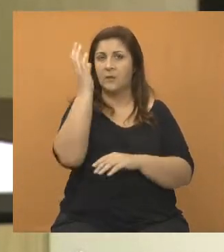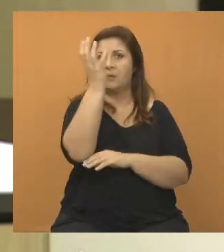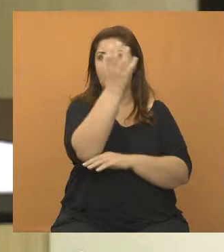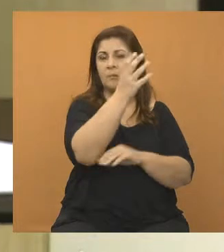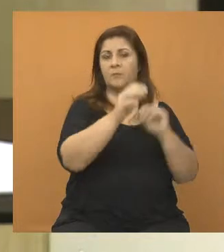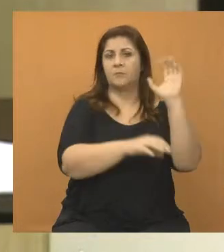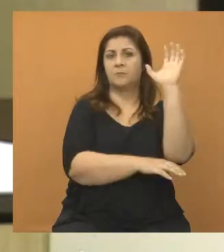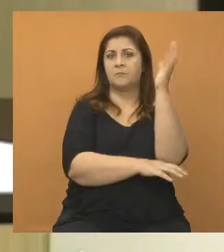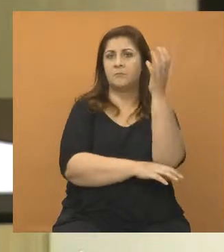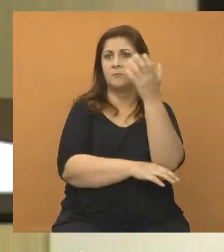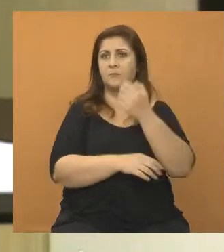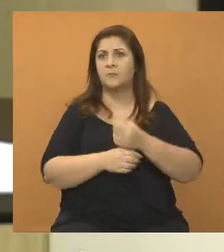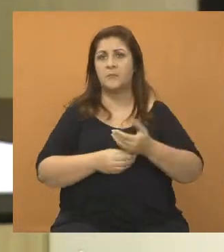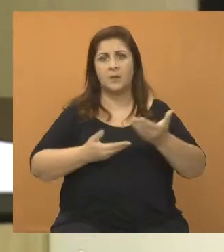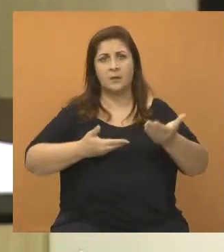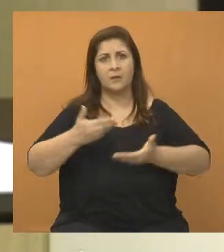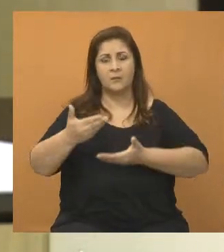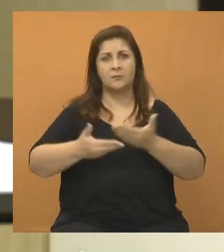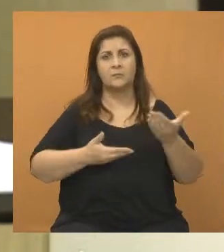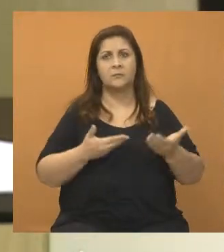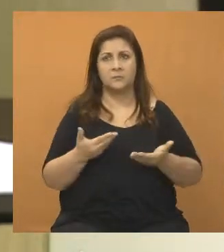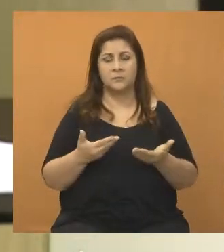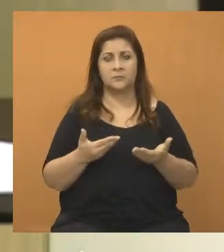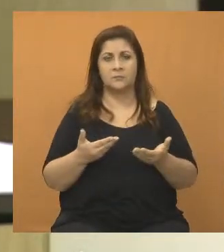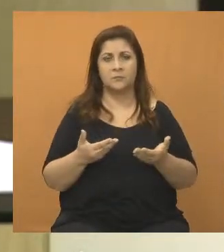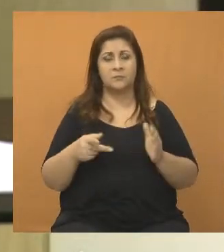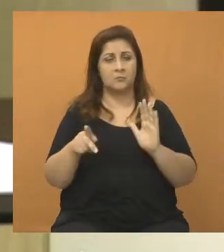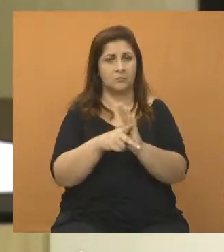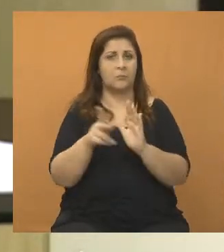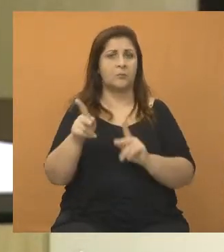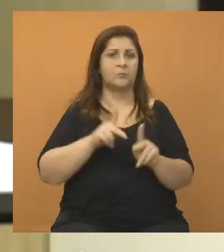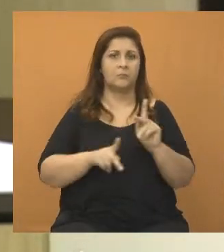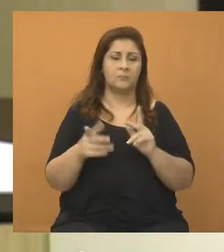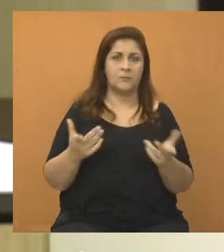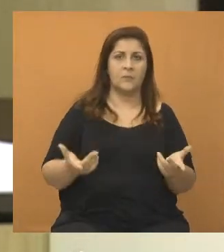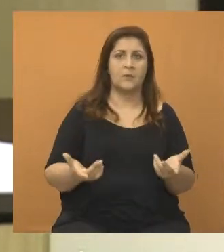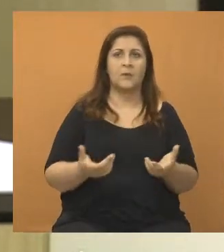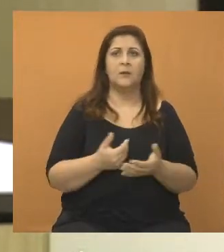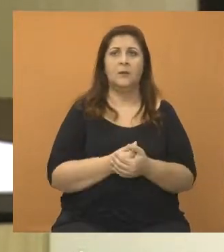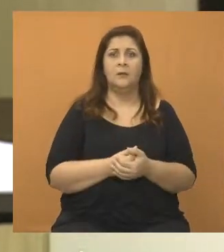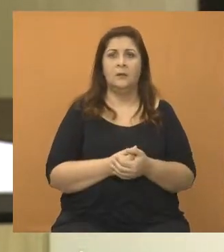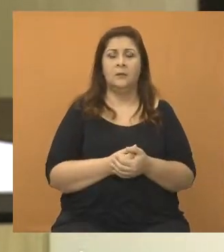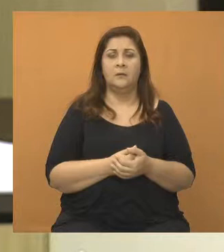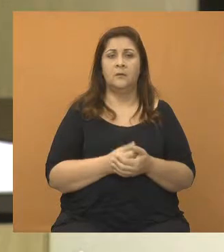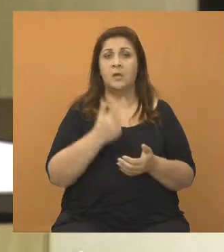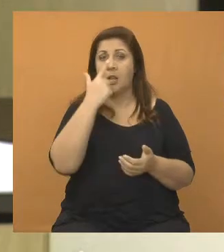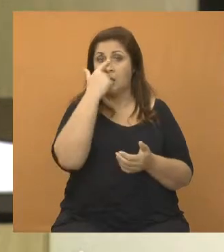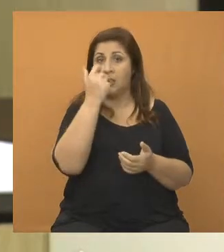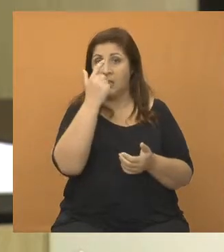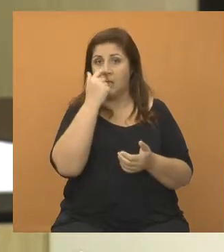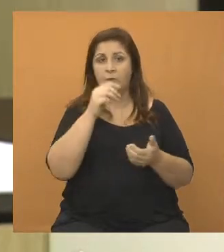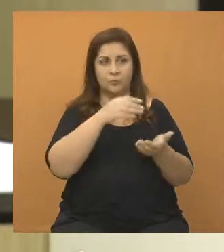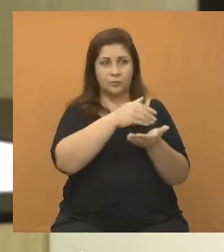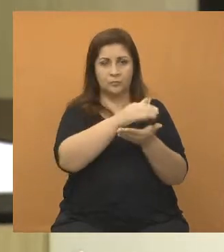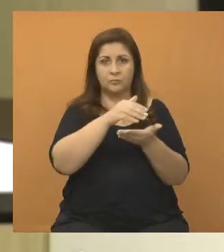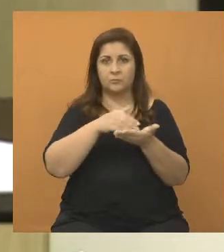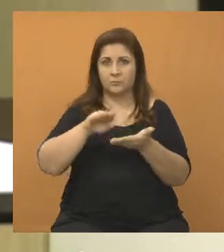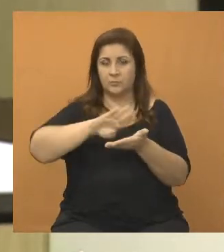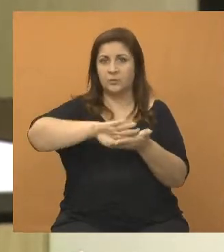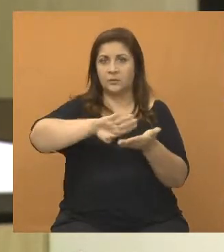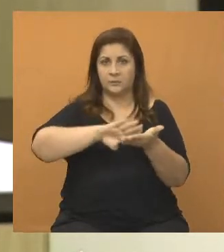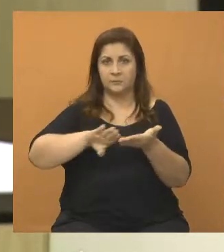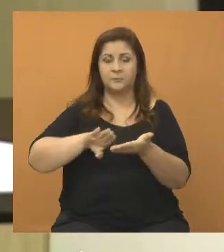nos serviços de necessidade da população. Coleta seletiva, né, coleta dos